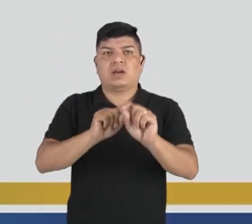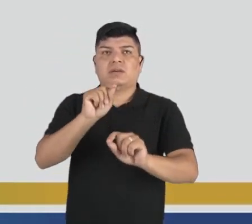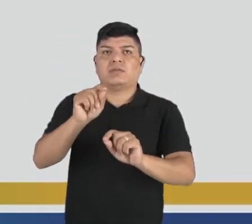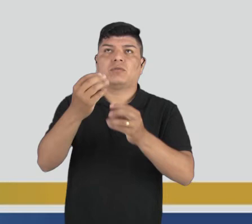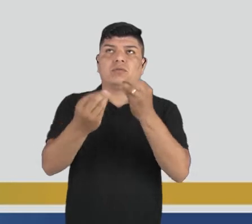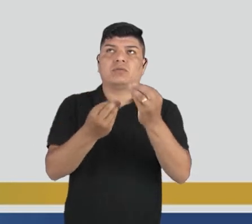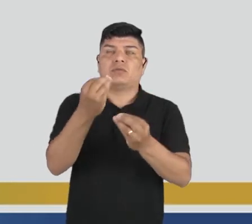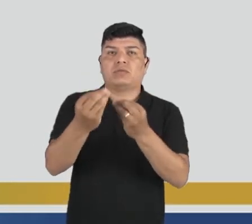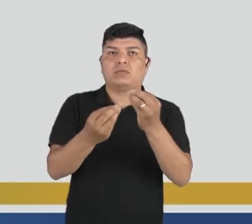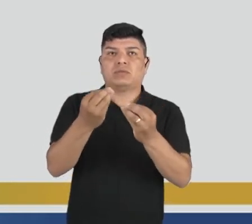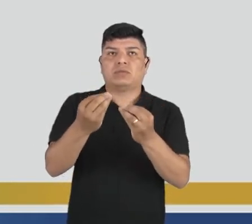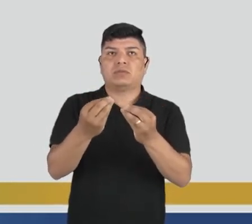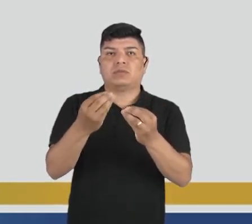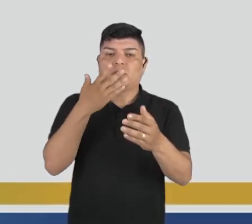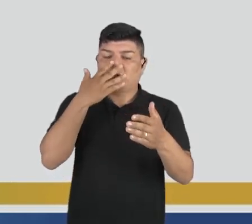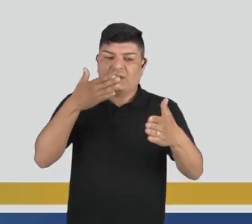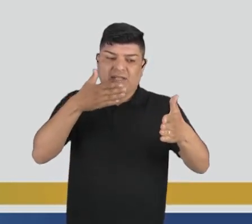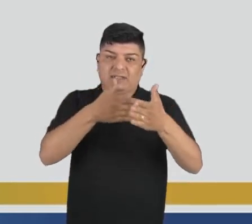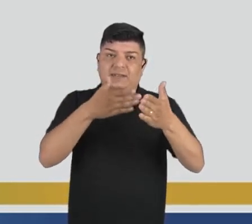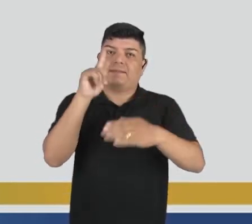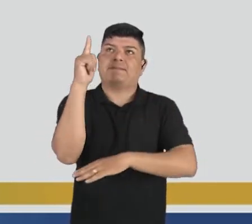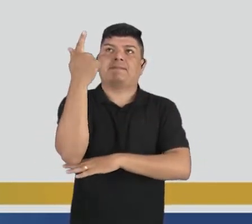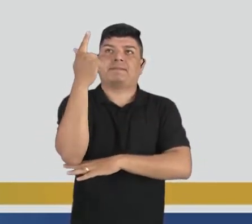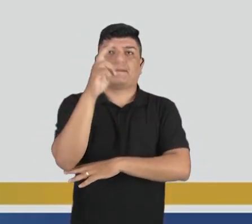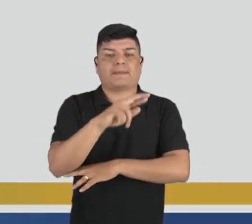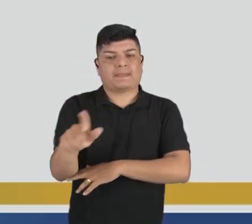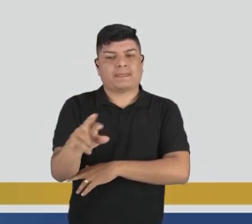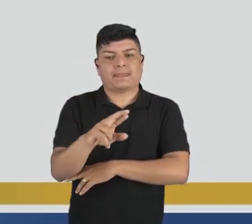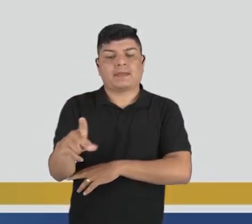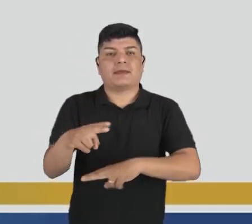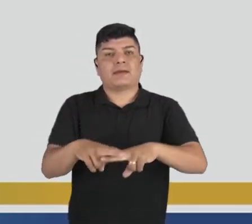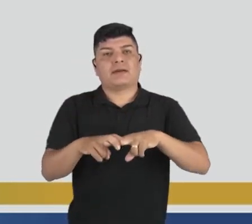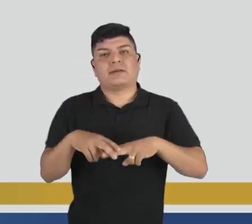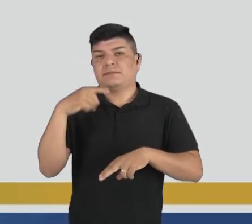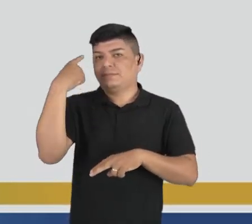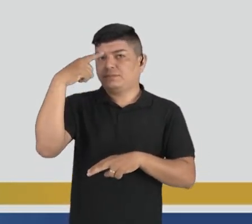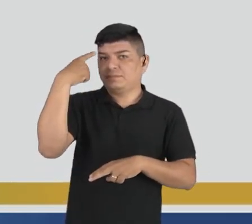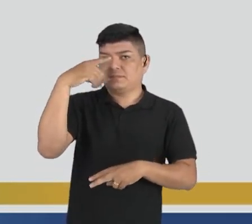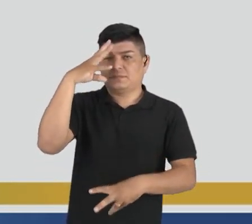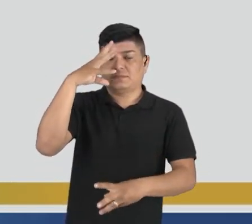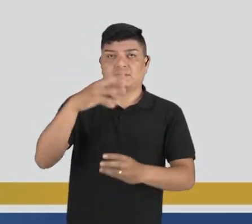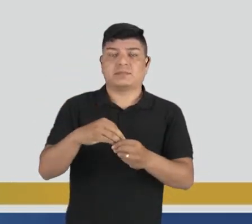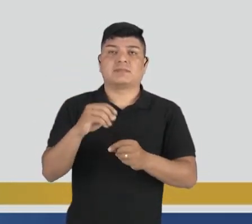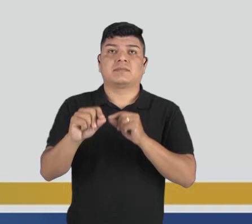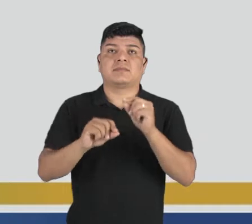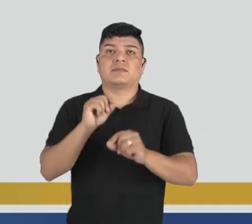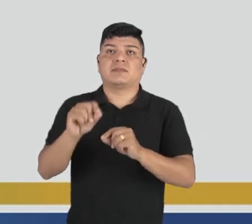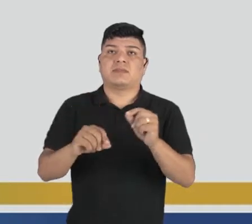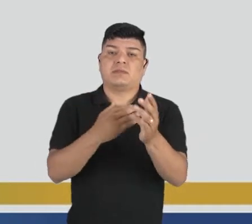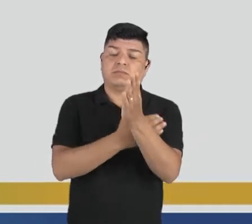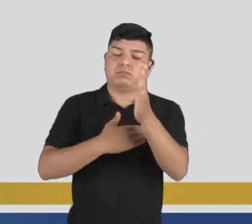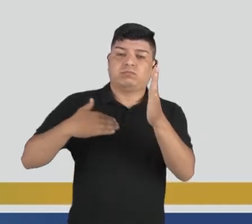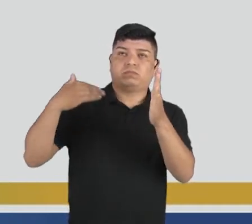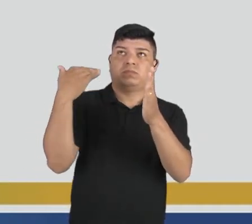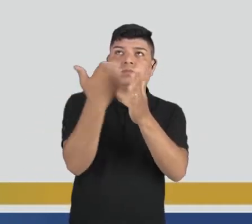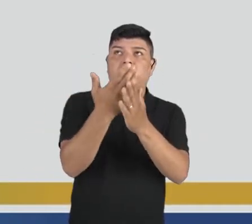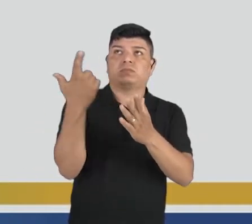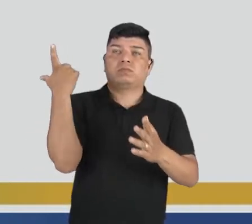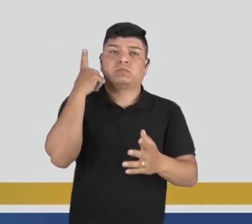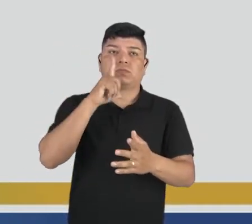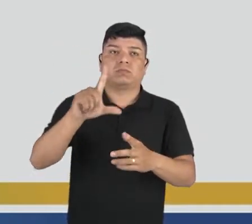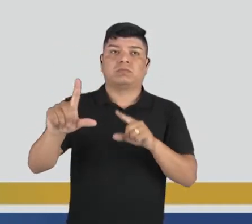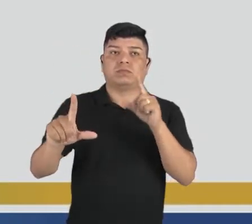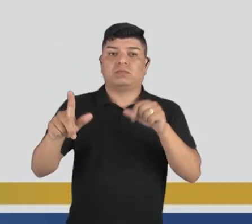como sendo que um limite geográfico. Não é assim. O espanhol, sabemos que no seu auge da expansão, ele